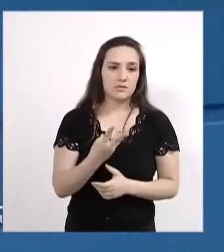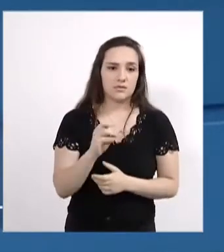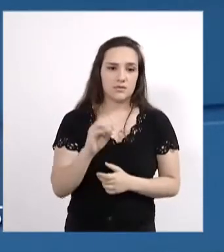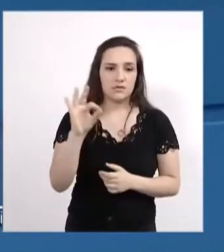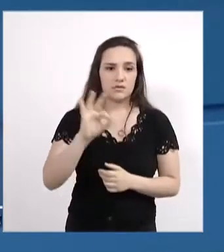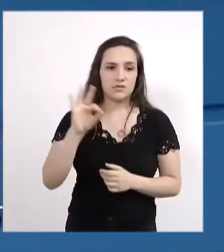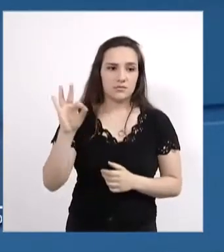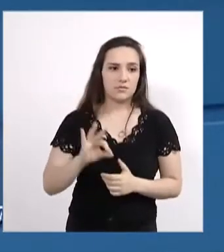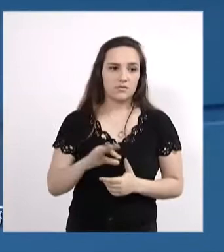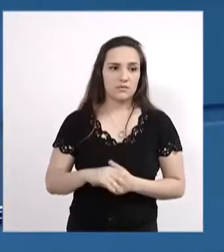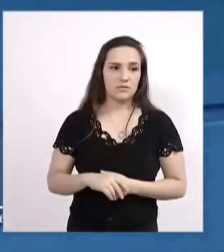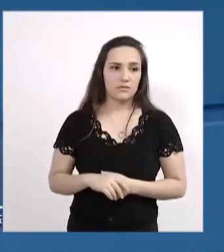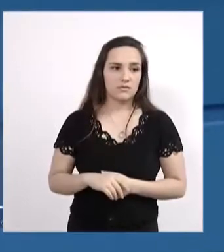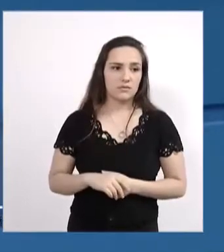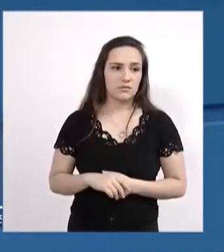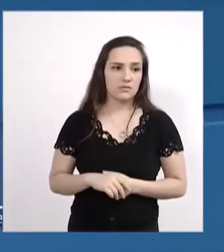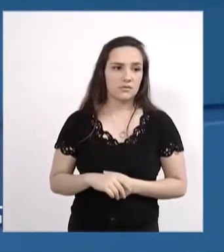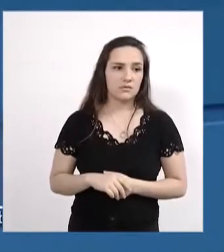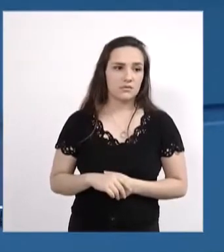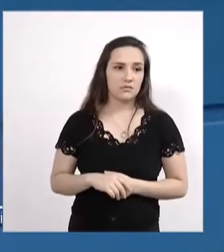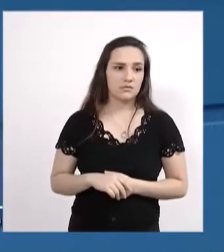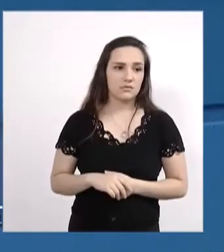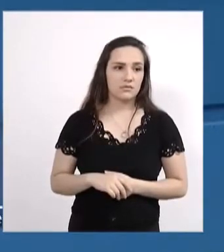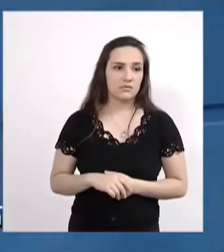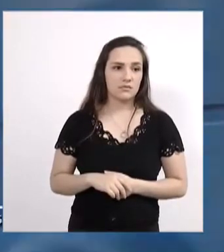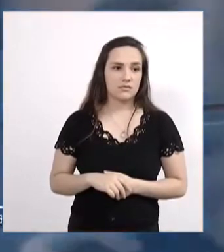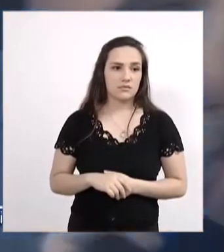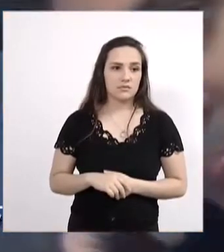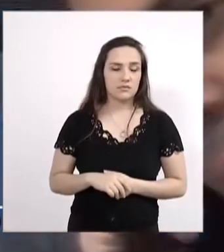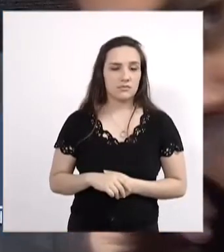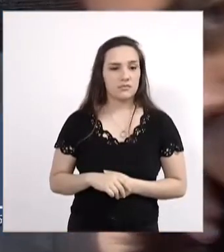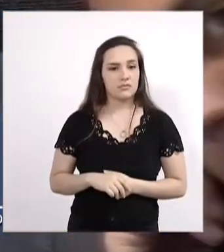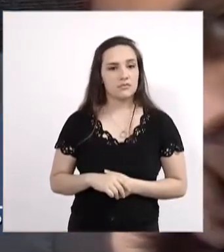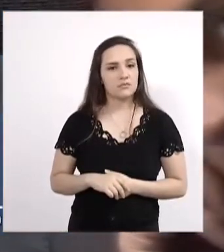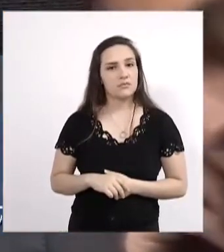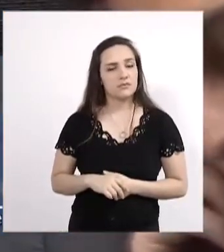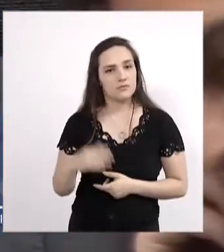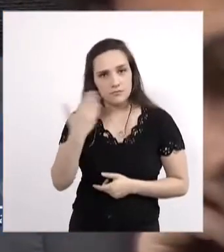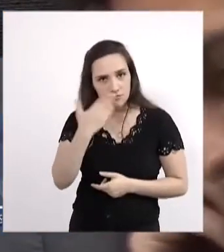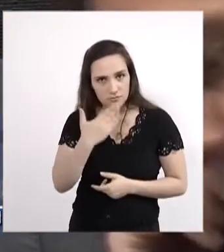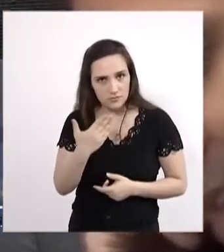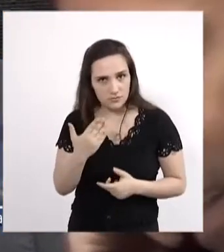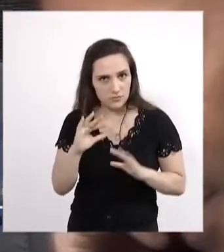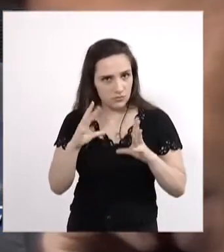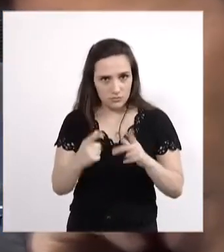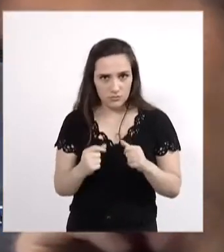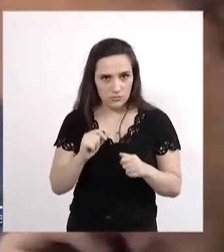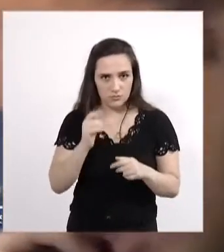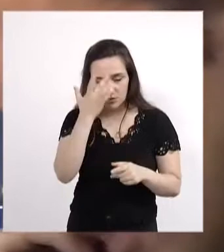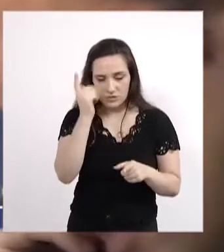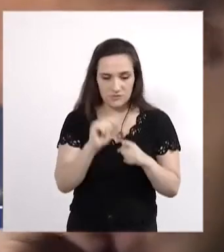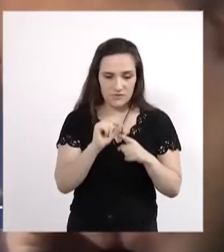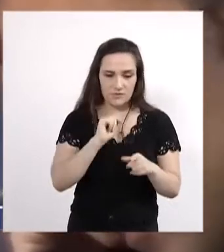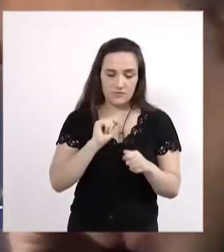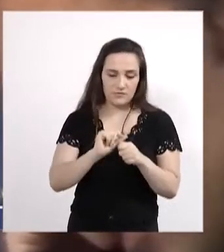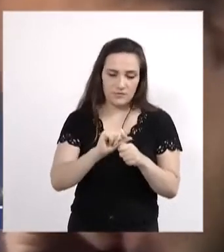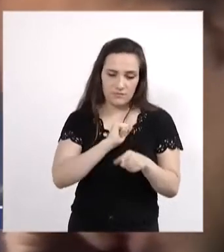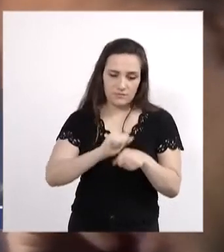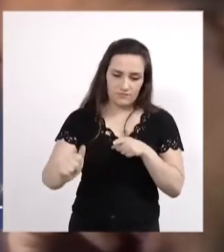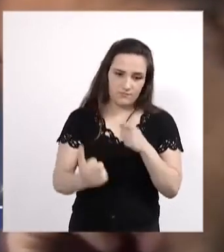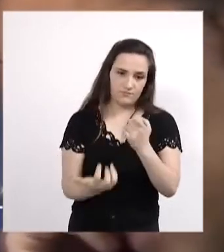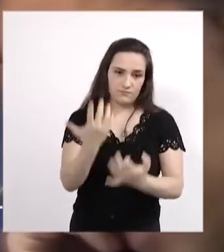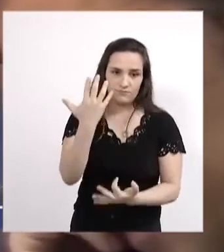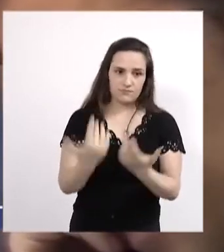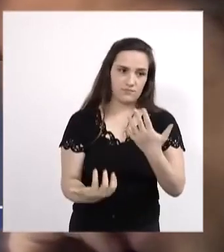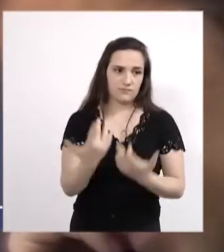sou leigo, deputado Zé Teixeira, mas qualquer um viu. Quem que não viu? Agora, se já está